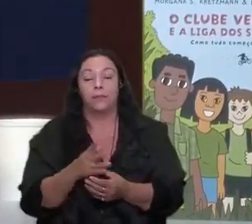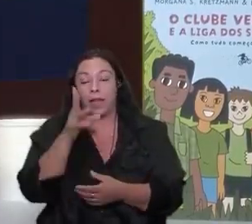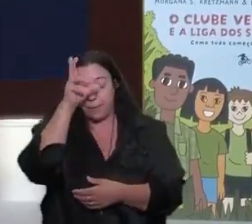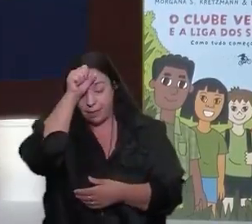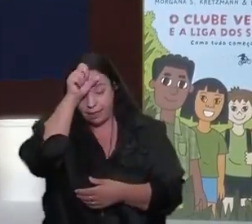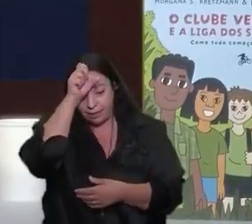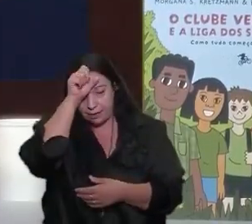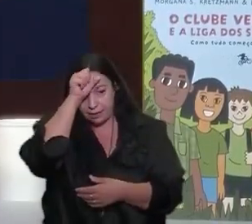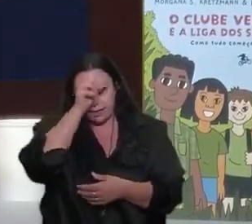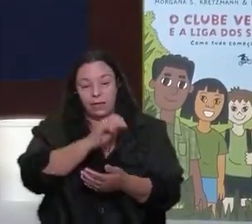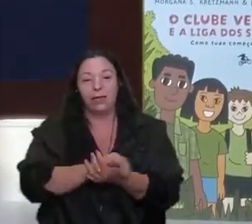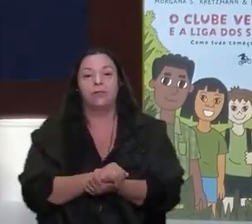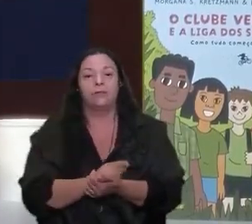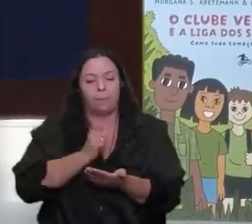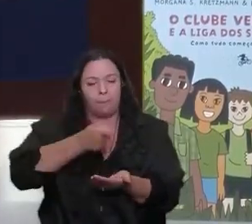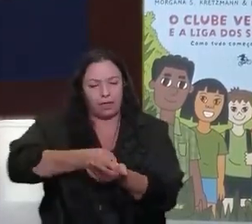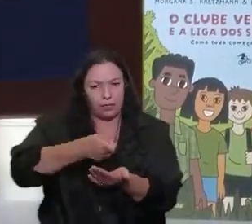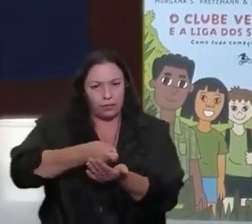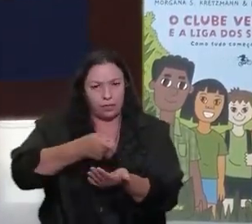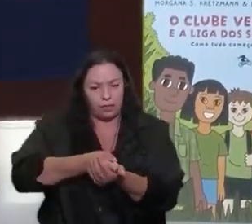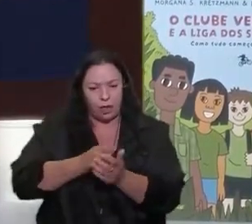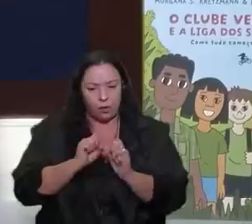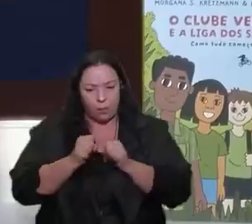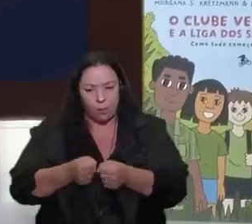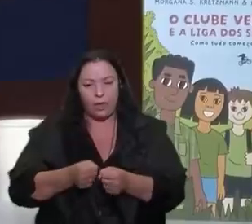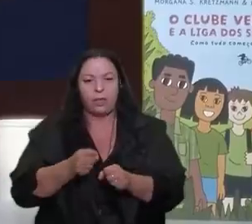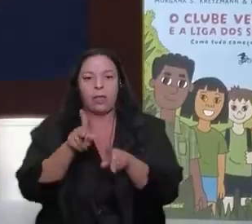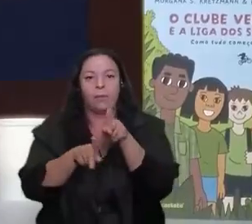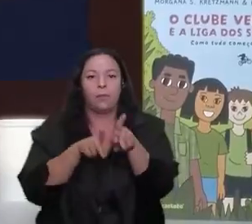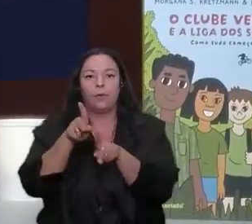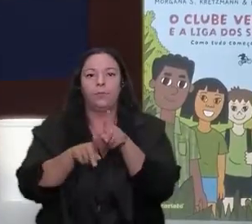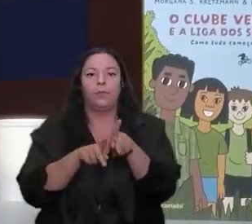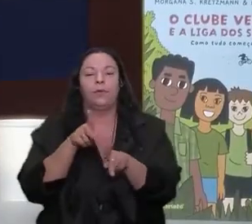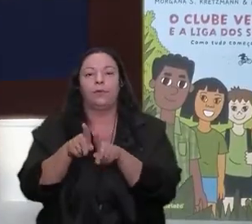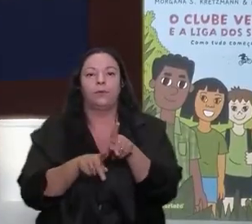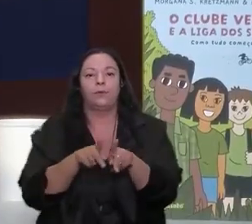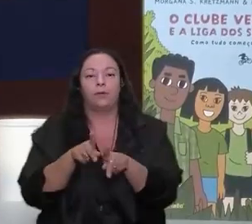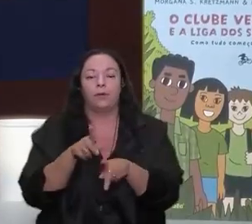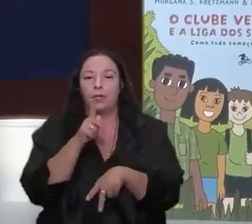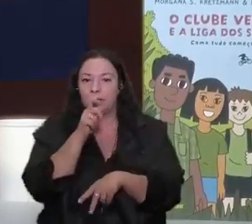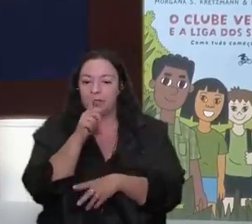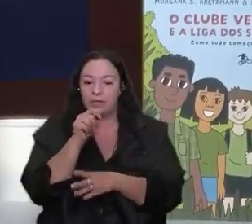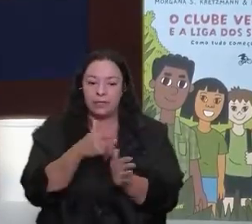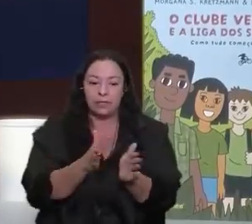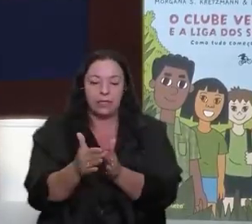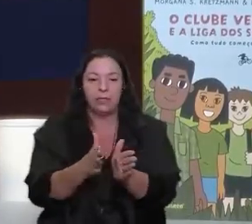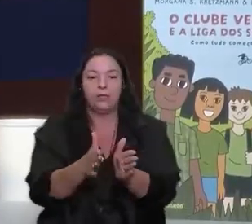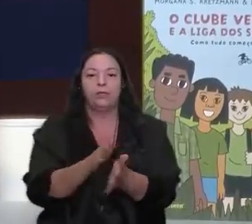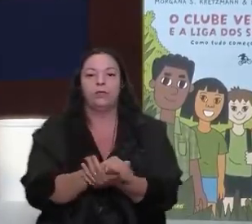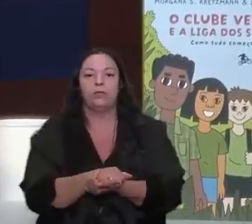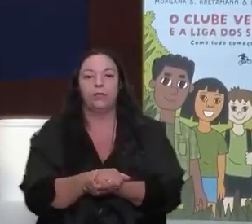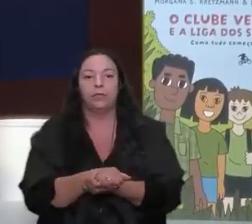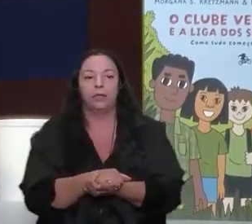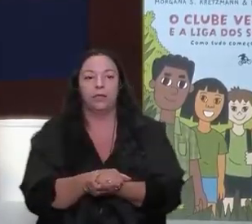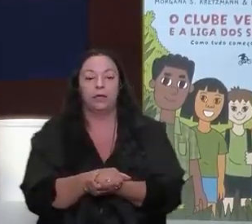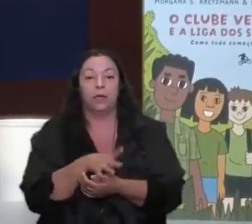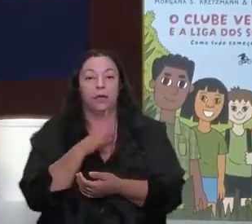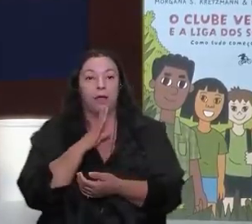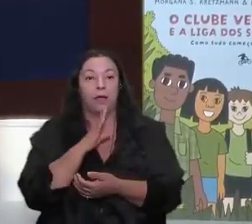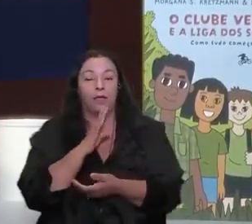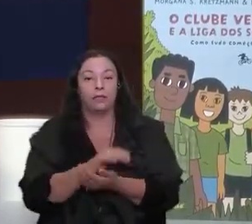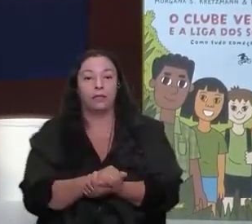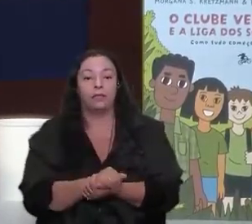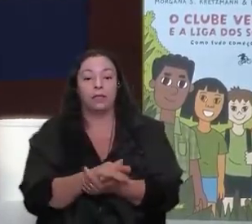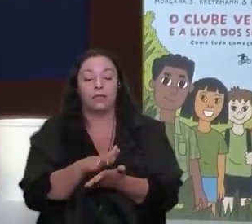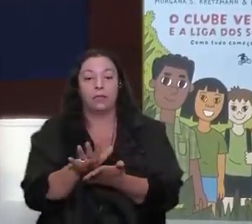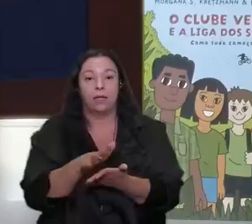aprendendo a pressionar e exigir do poder público as medidas de recuperação desses rios. Não sei se vocês conhecem, mas está saindo